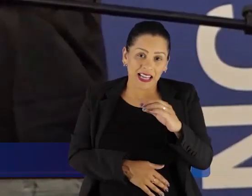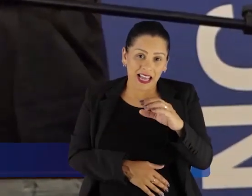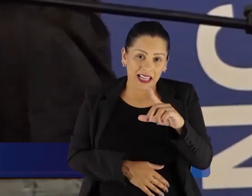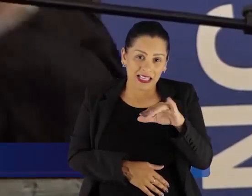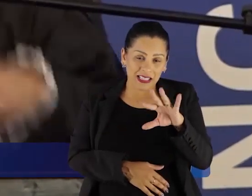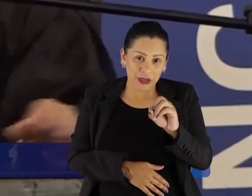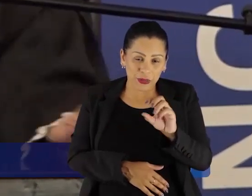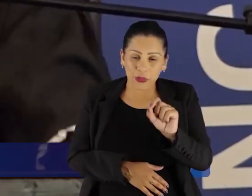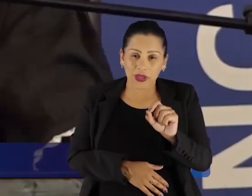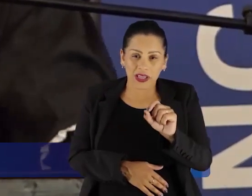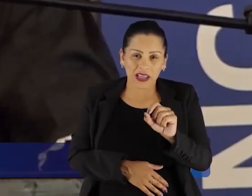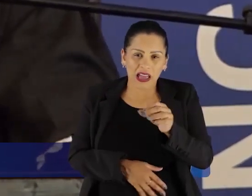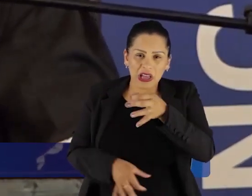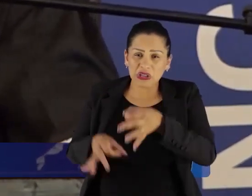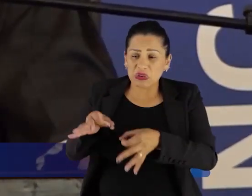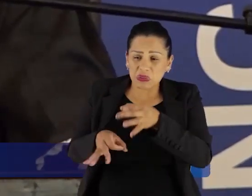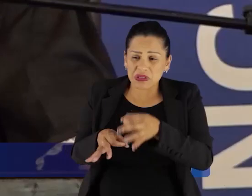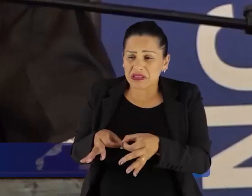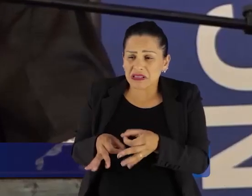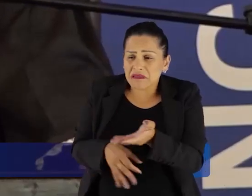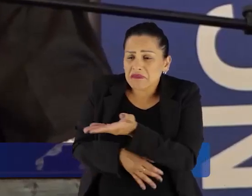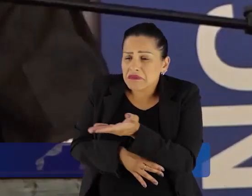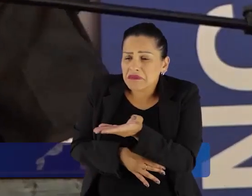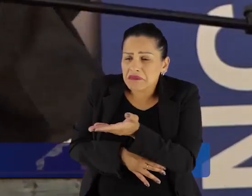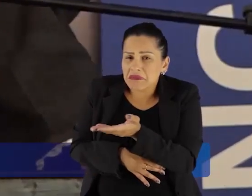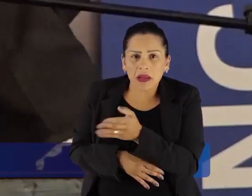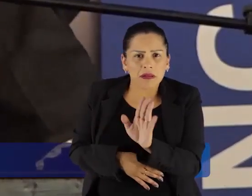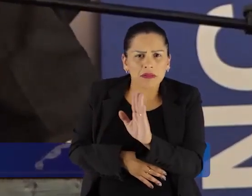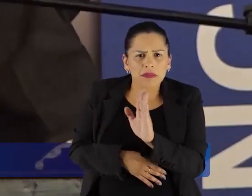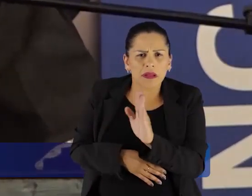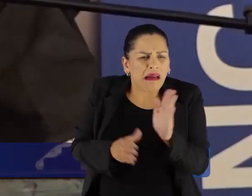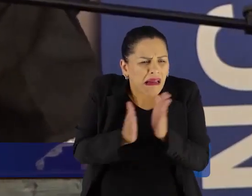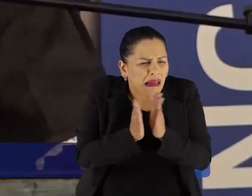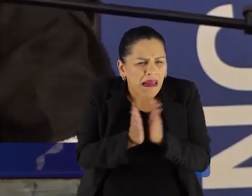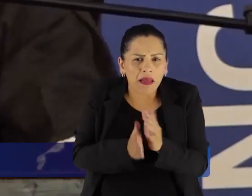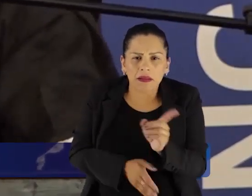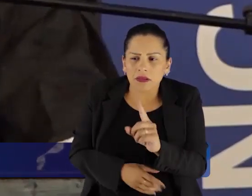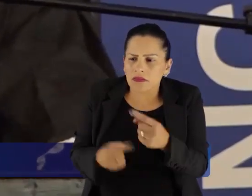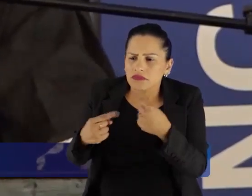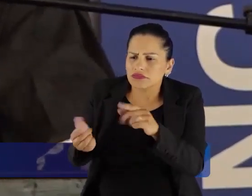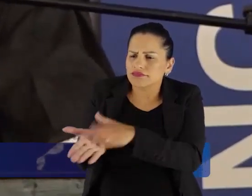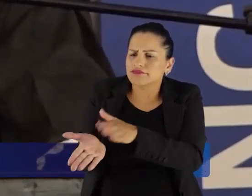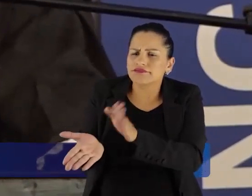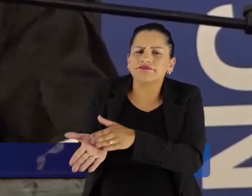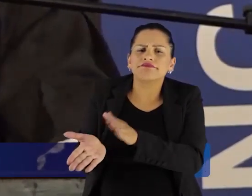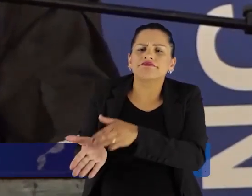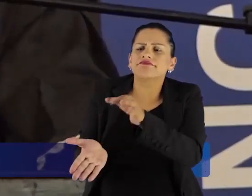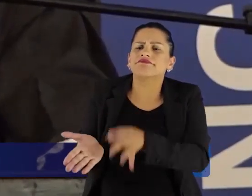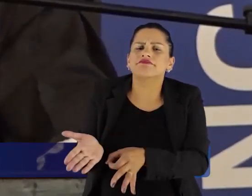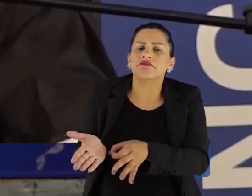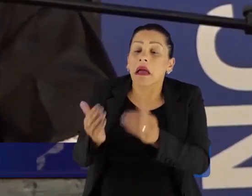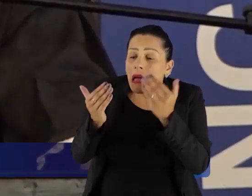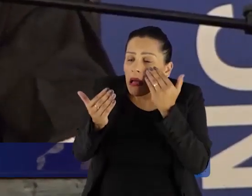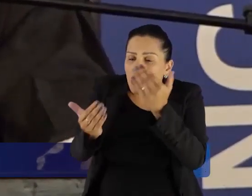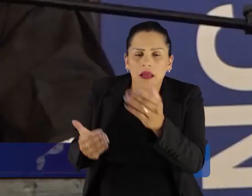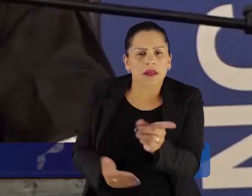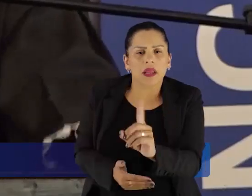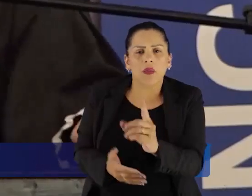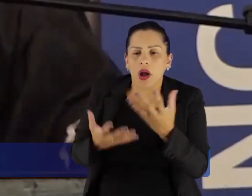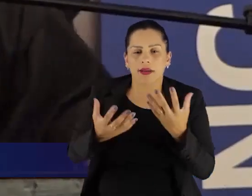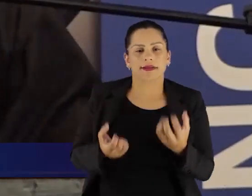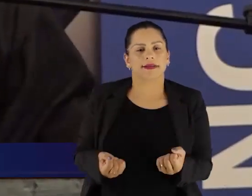não se mendiga Pet se não se implora reclama sim existisse não se agradece